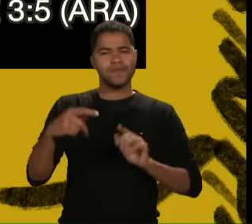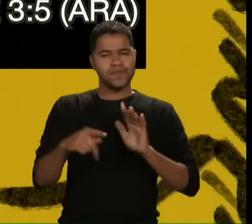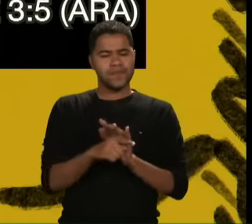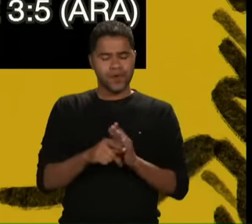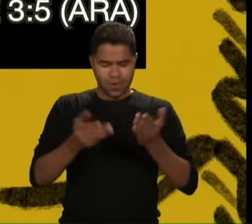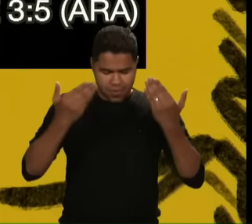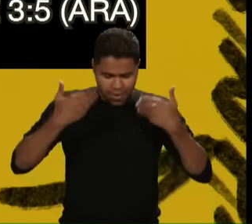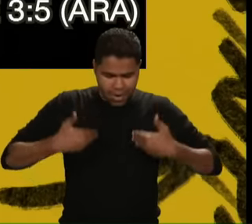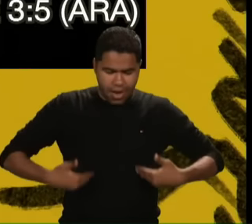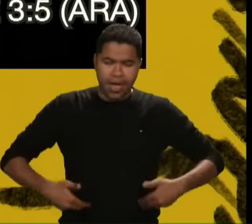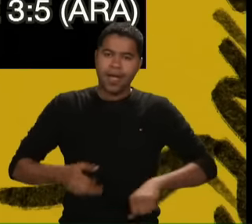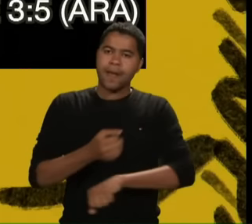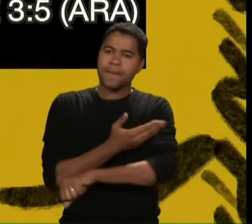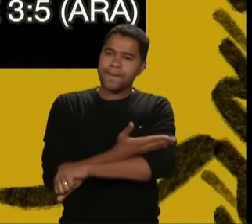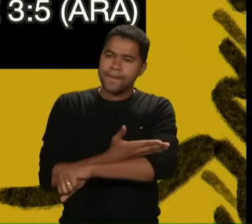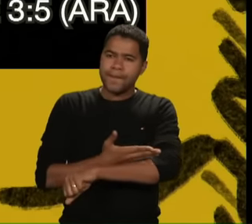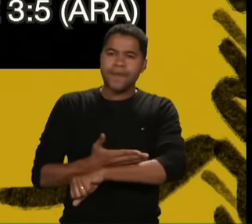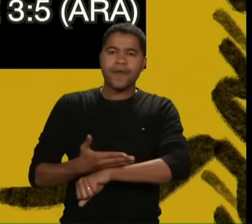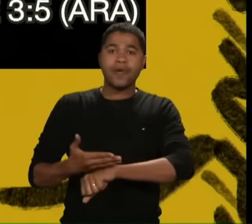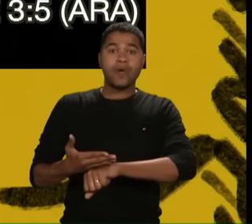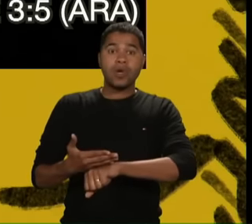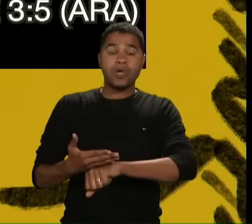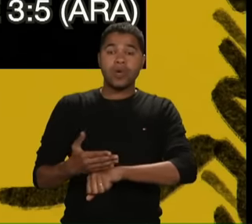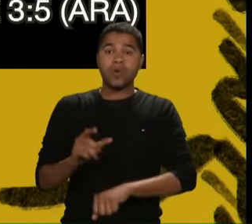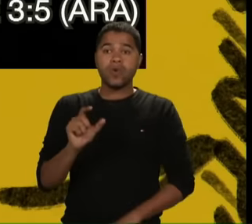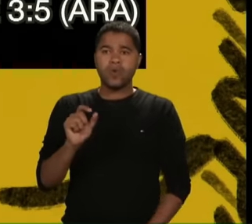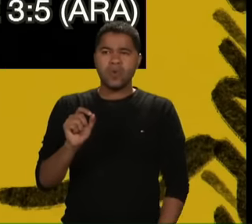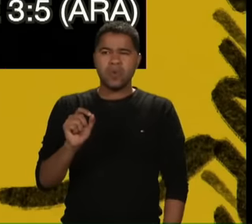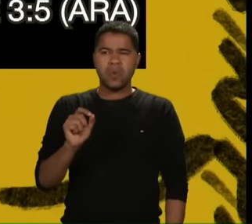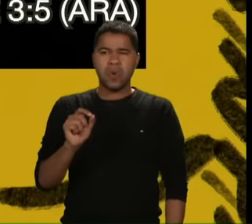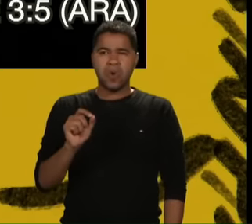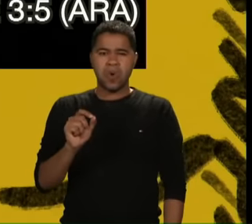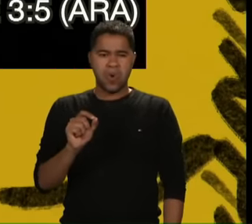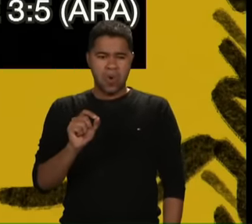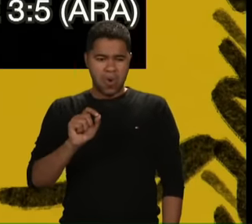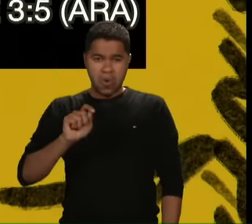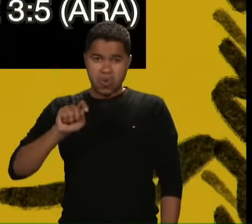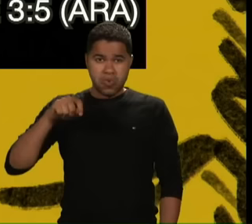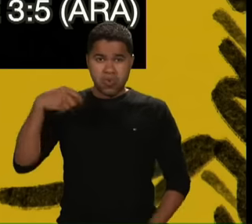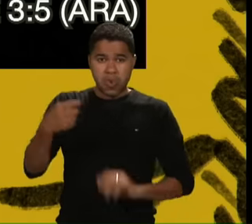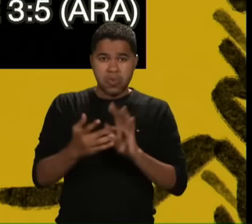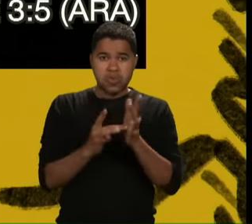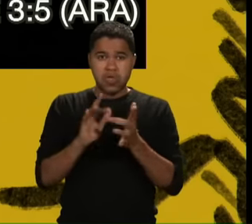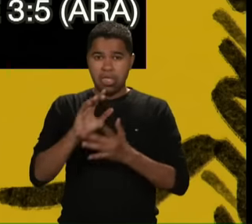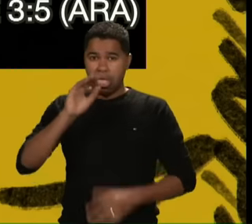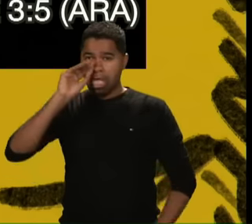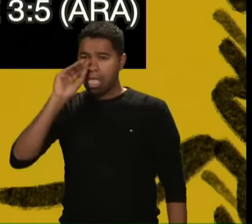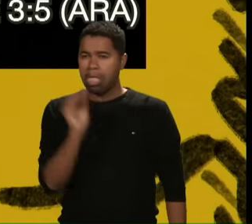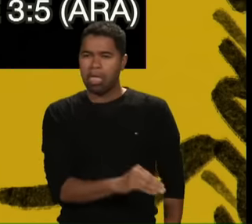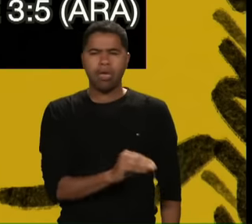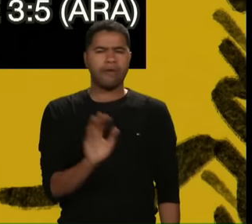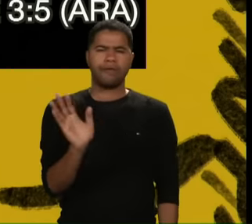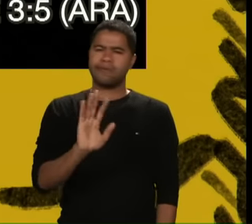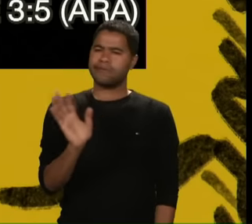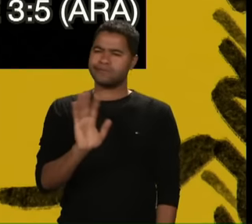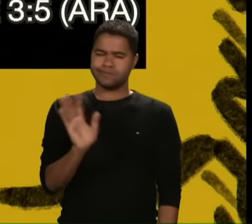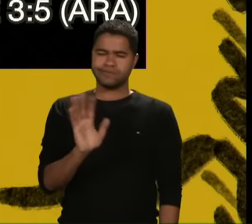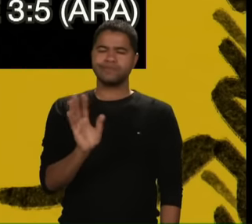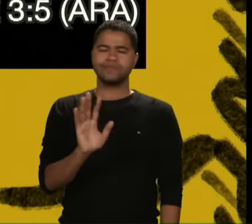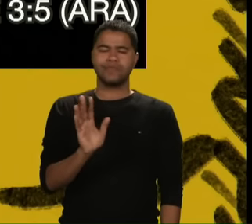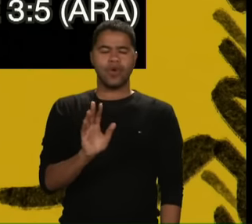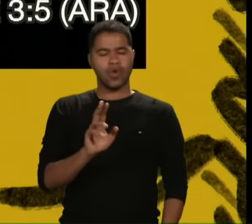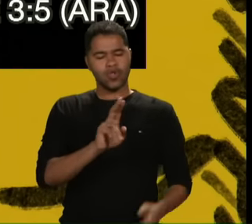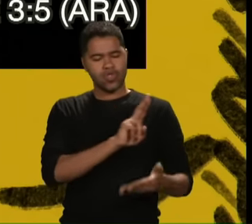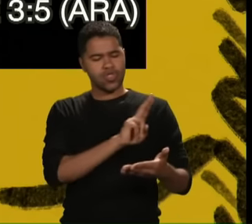vestiduras brancas, e de modo nenhum apagarei o seu nome do livro da vida, pelo contrário, confessarei